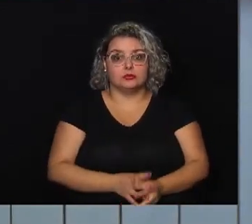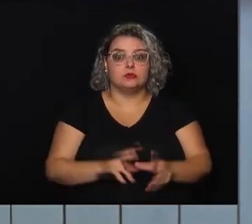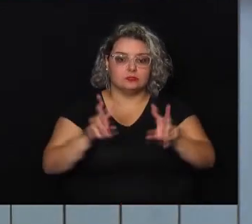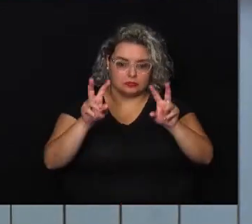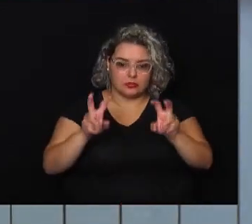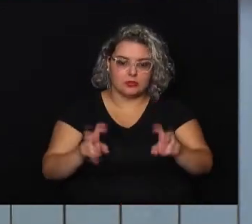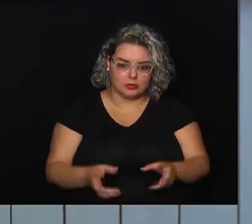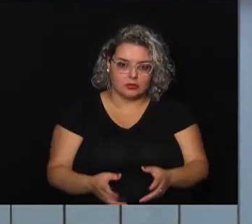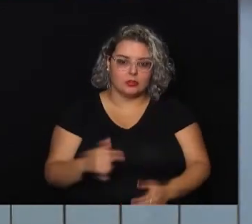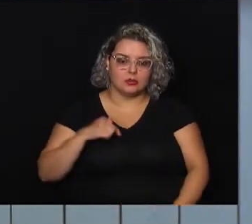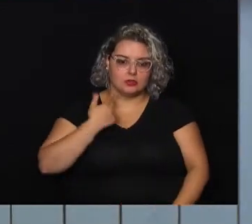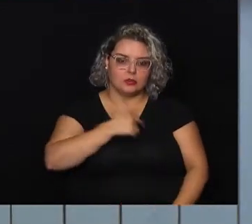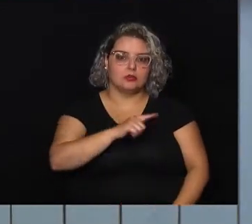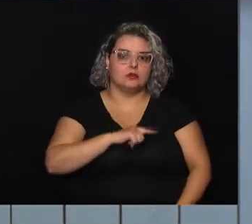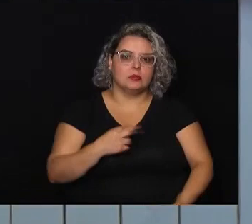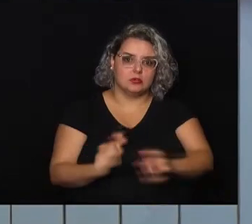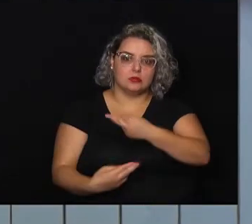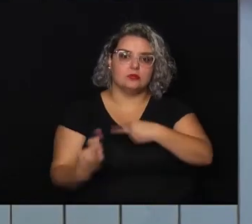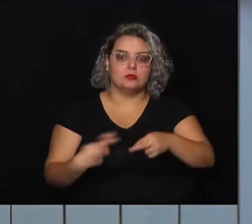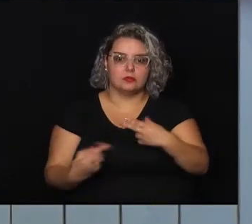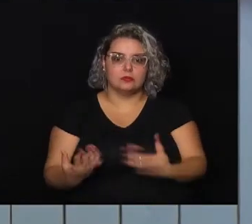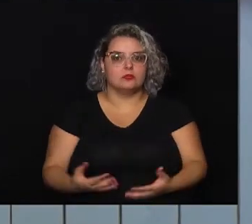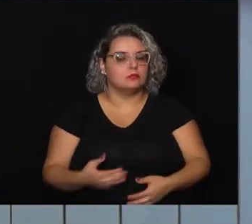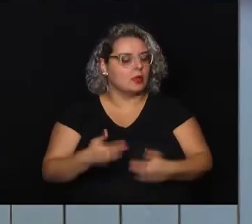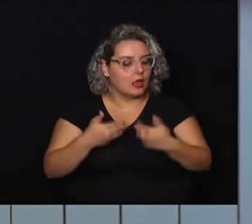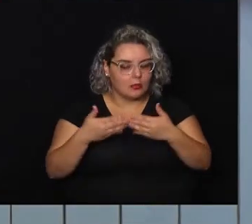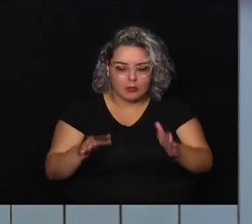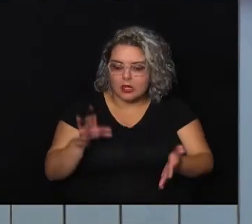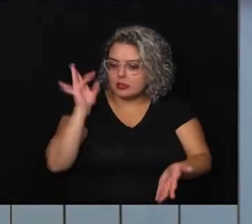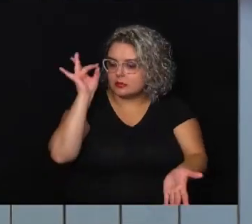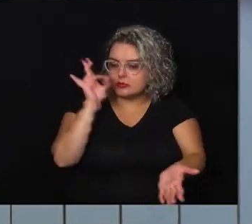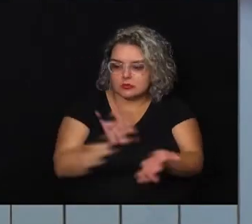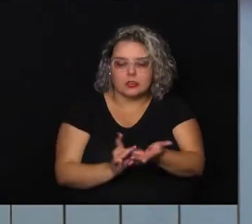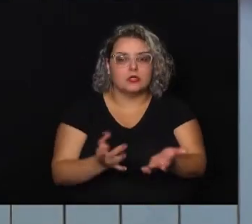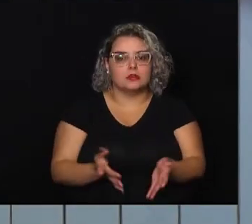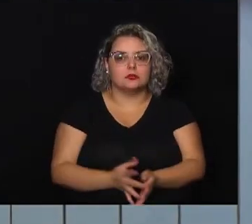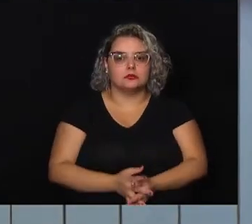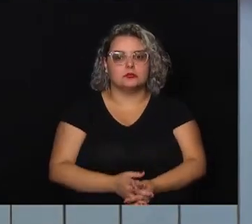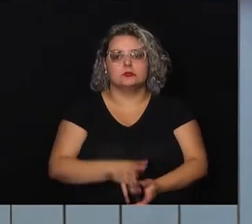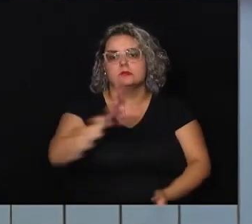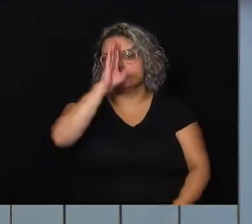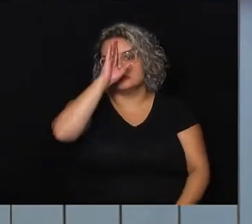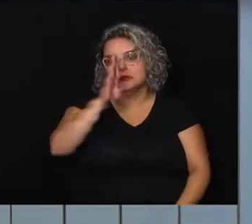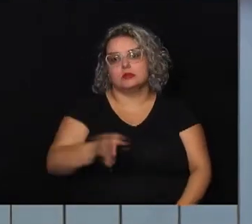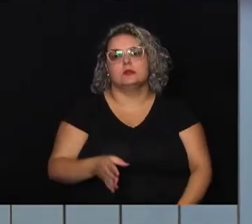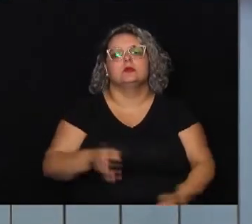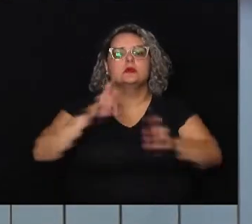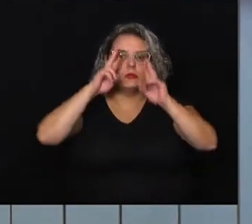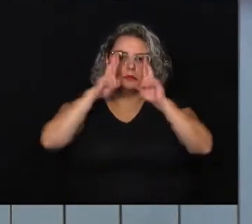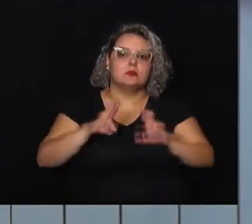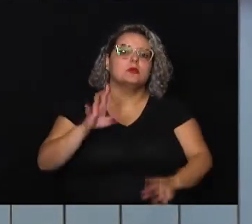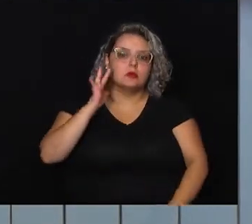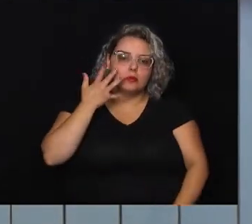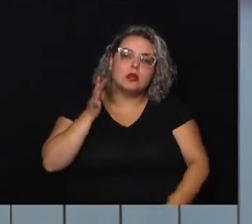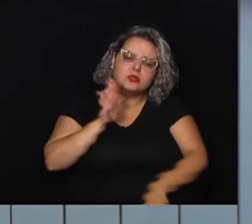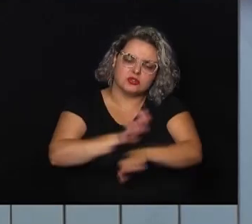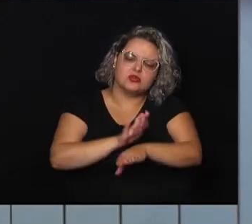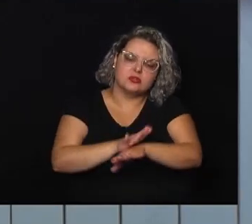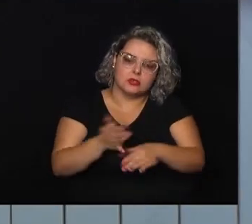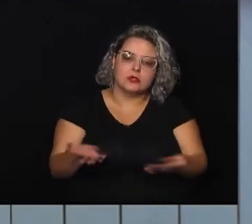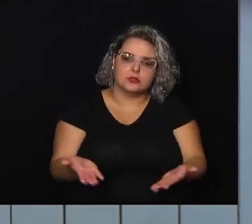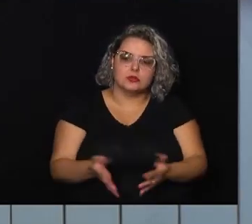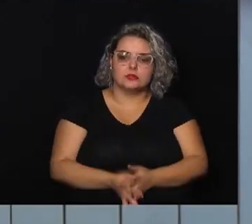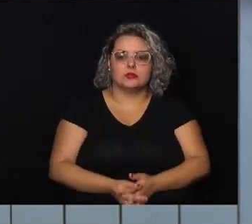que a gente vai ter assim, um relacionamento muito franco, aberto, direto e respeitoso. Eu acho que isso ajuda, né,